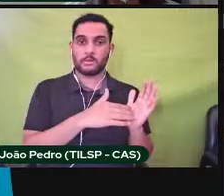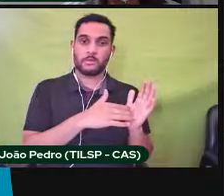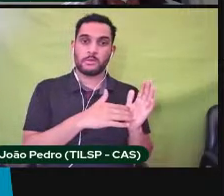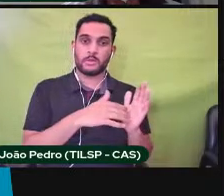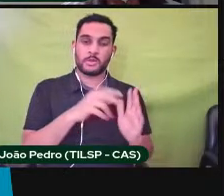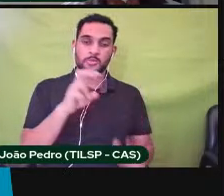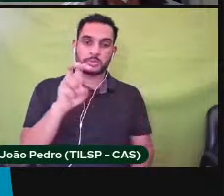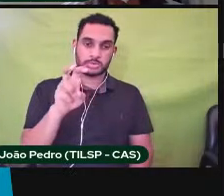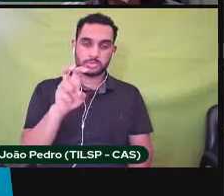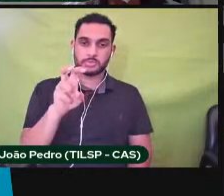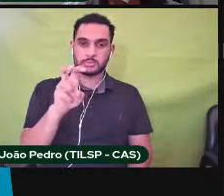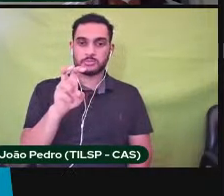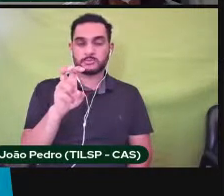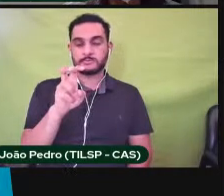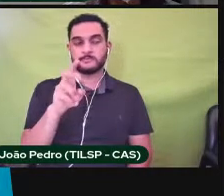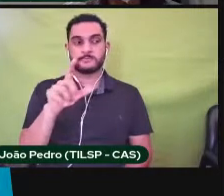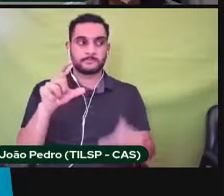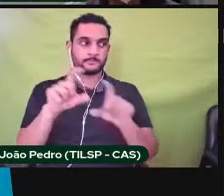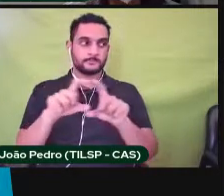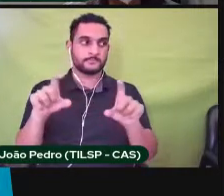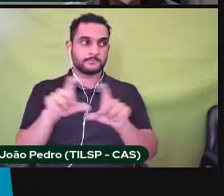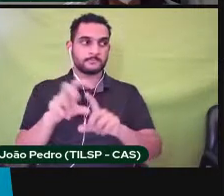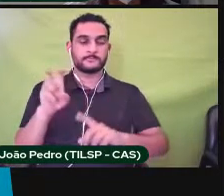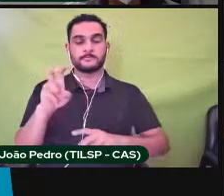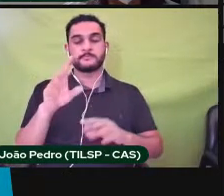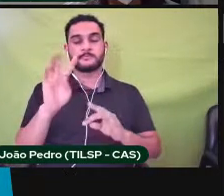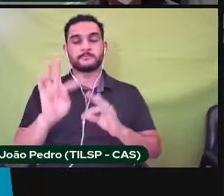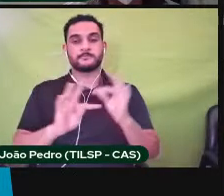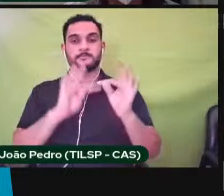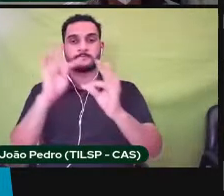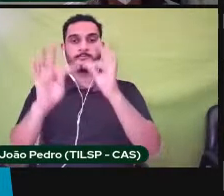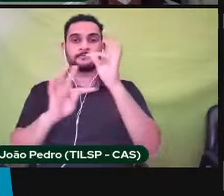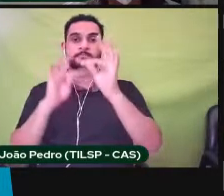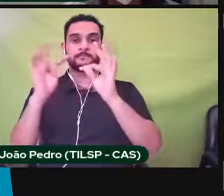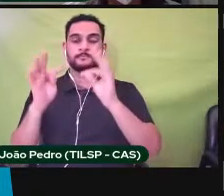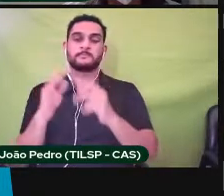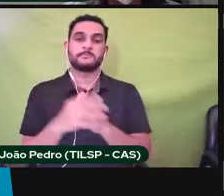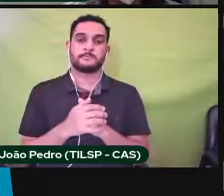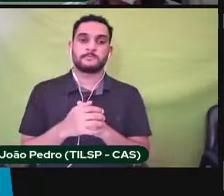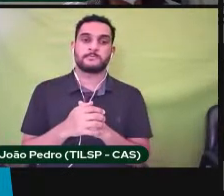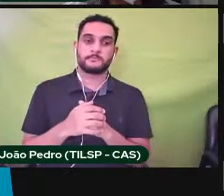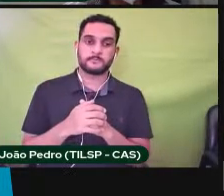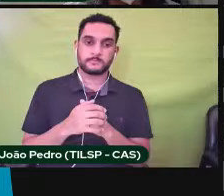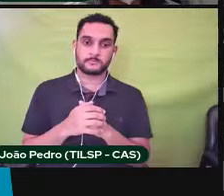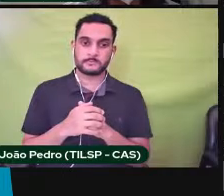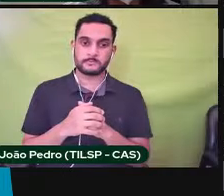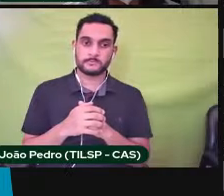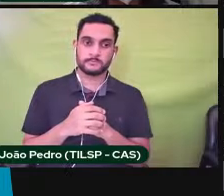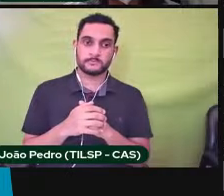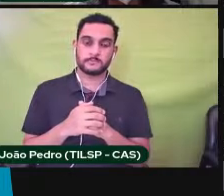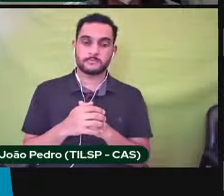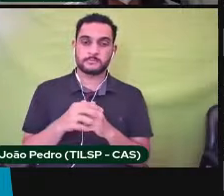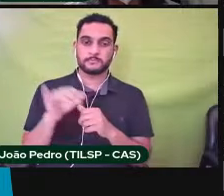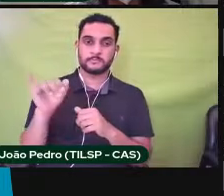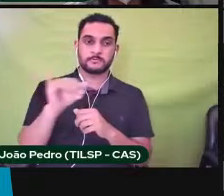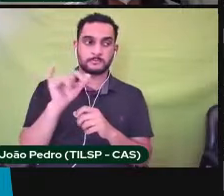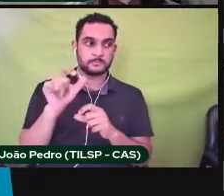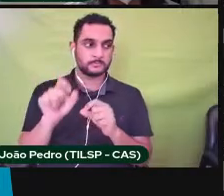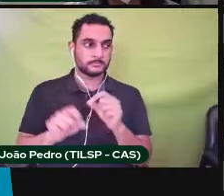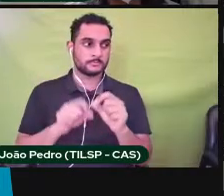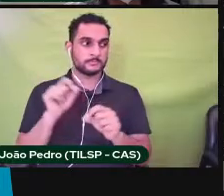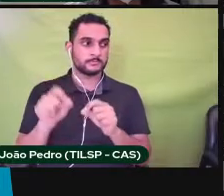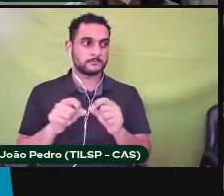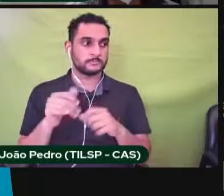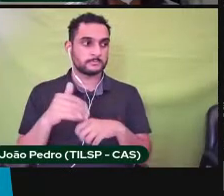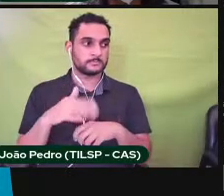sobre a tecnologia assistiva, até a importação dela. E um destaque, a facilitação e